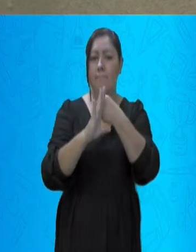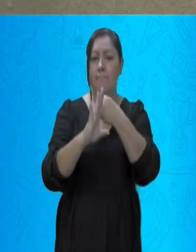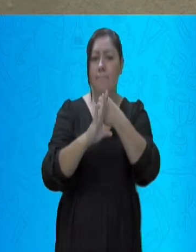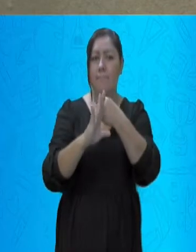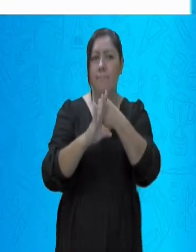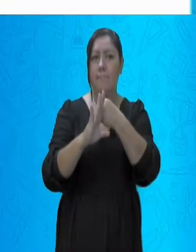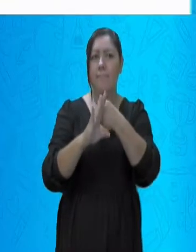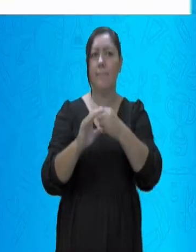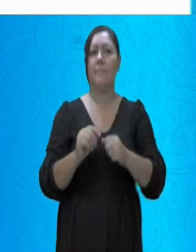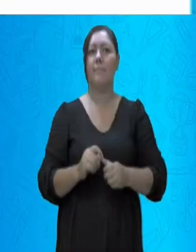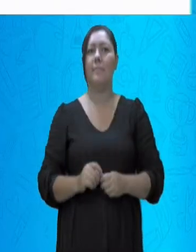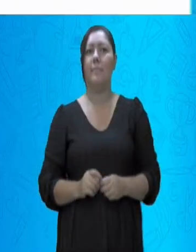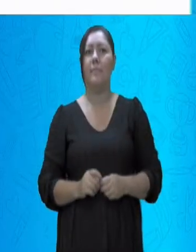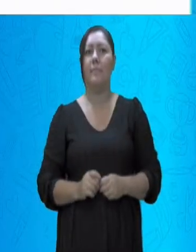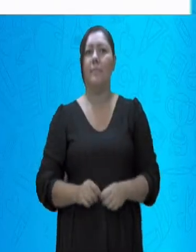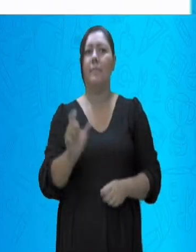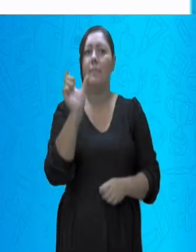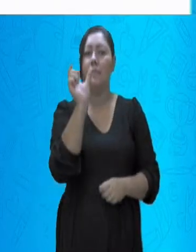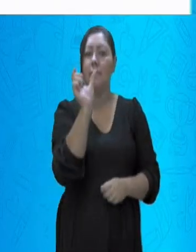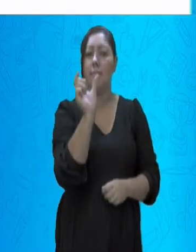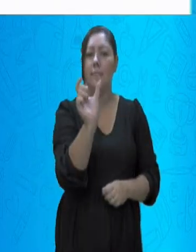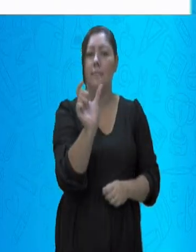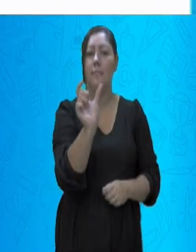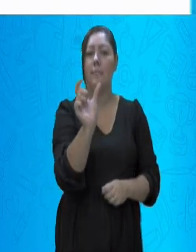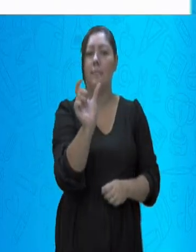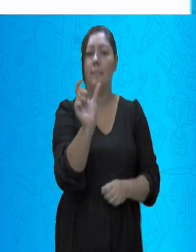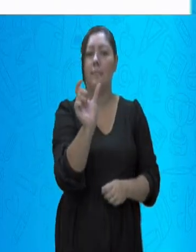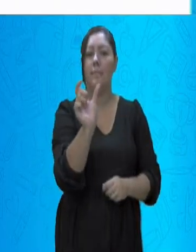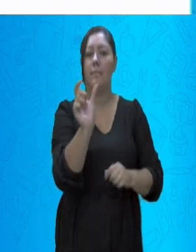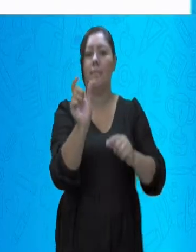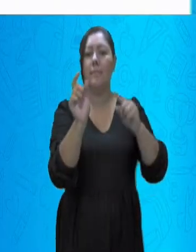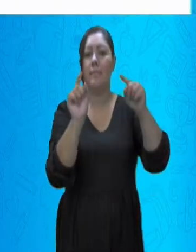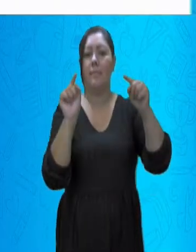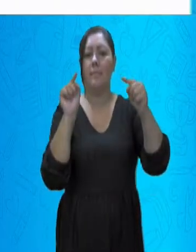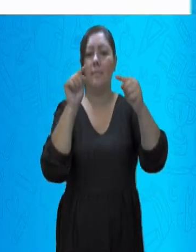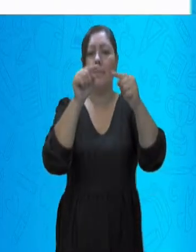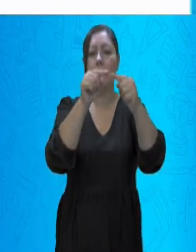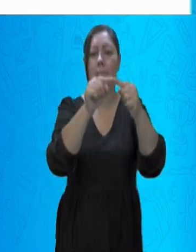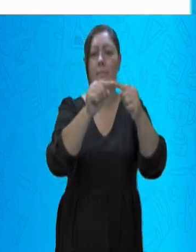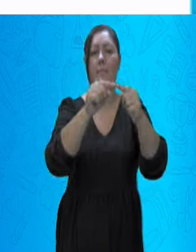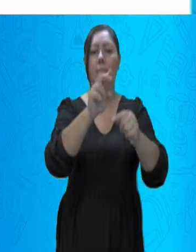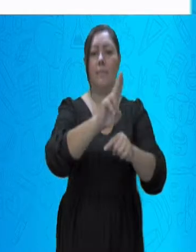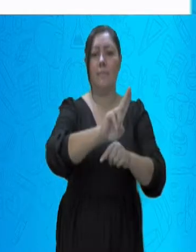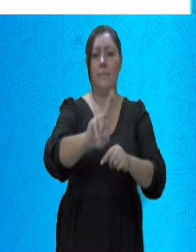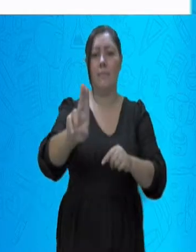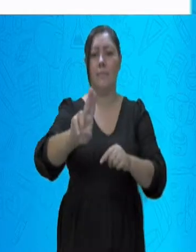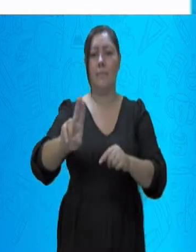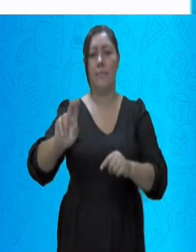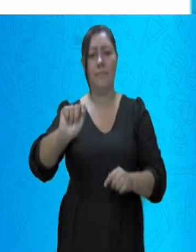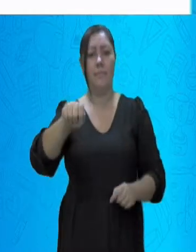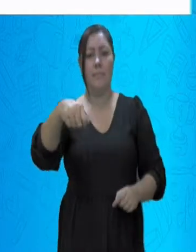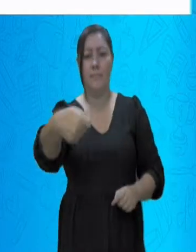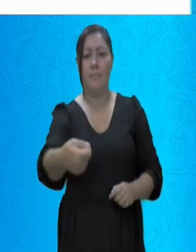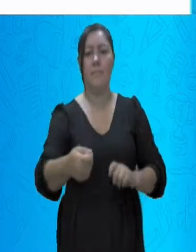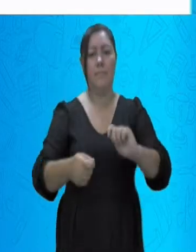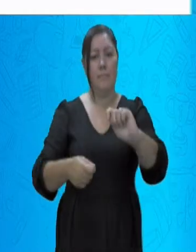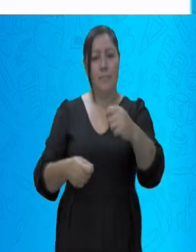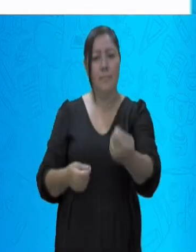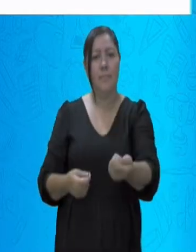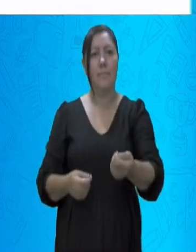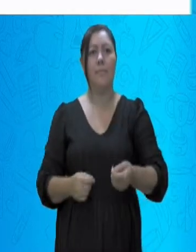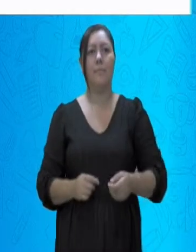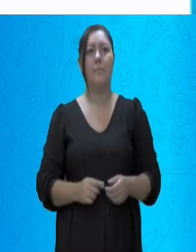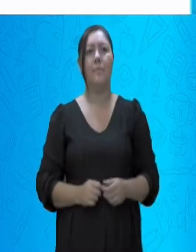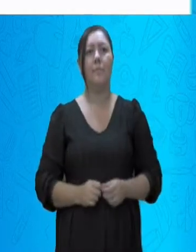substantivos. Os substantivos são palavras utilizadas para nomear. Vocês vão entender melhor no processo da